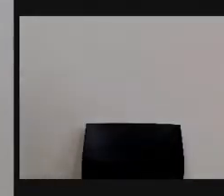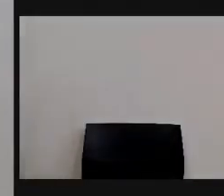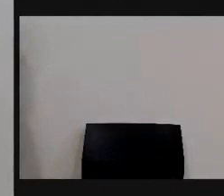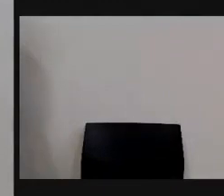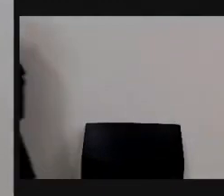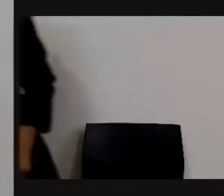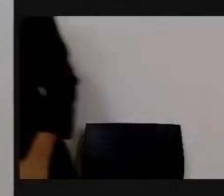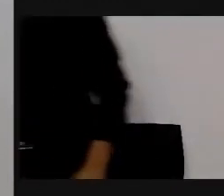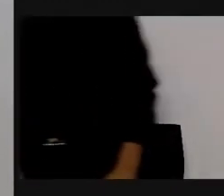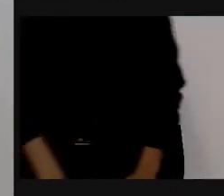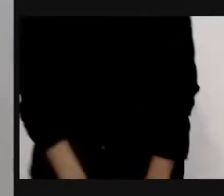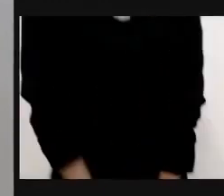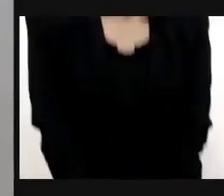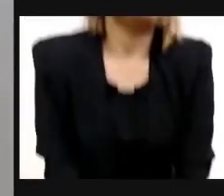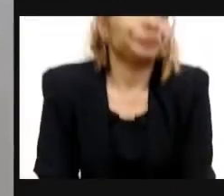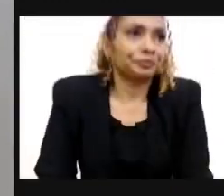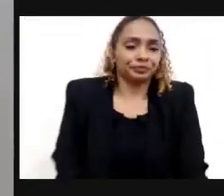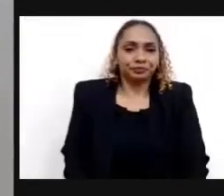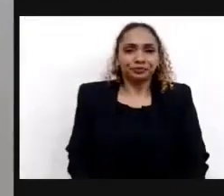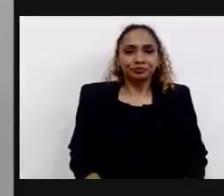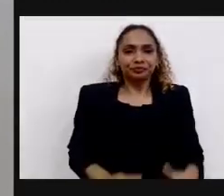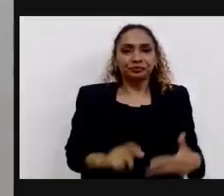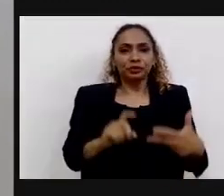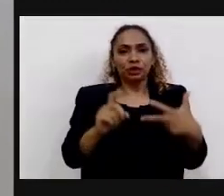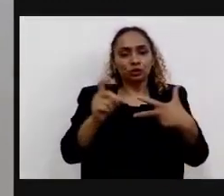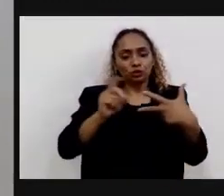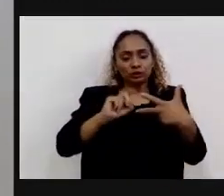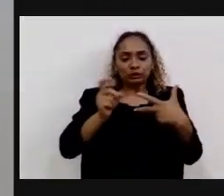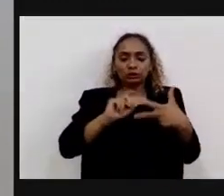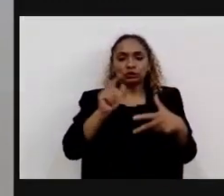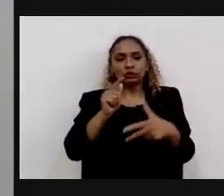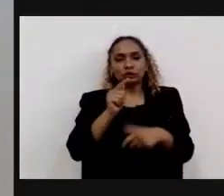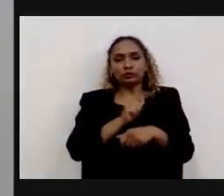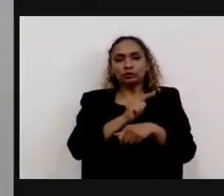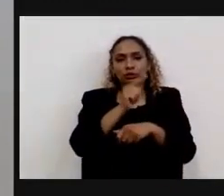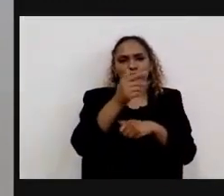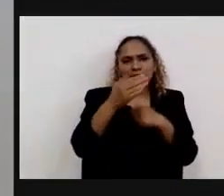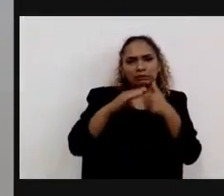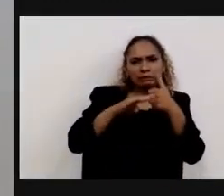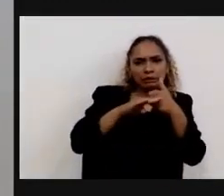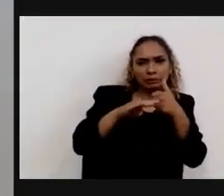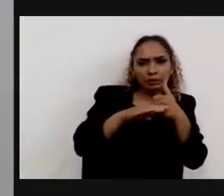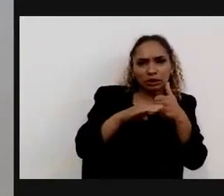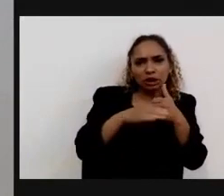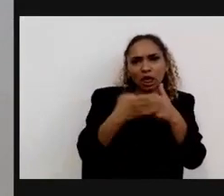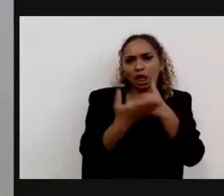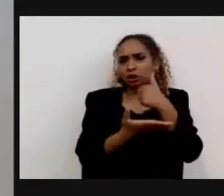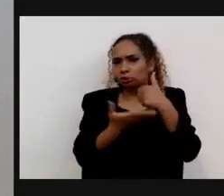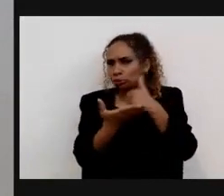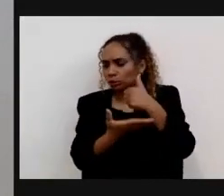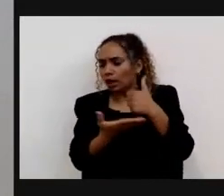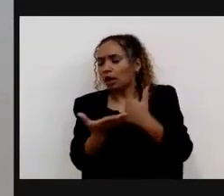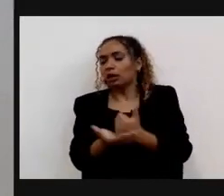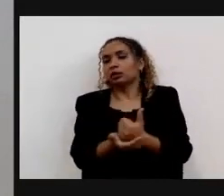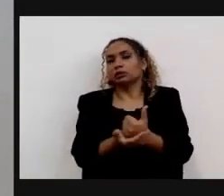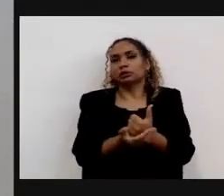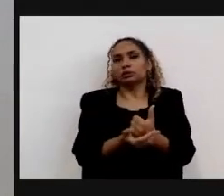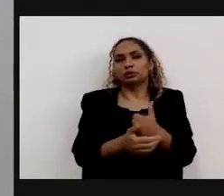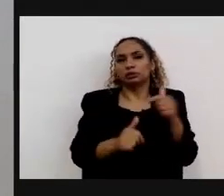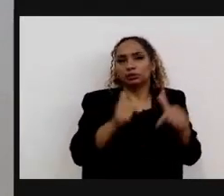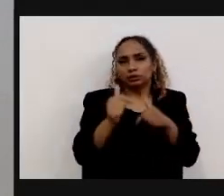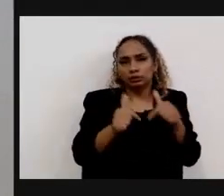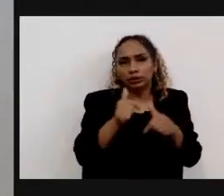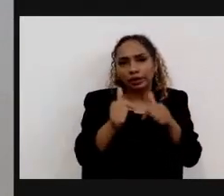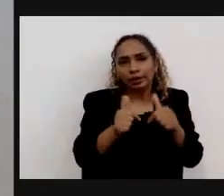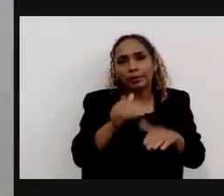cargos e no caso do executivo até gerências intermediárias gerências de base ali gente os cargos mais